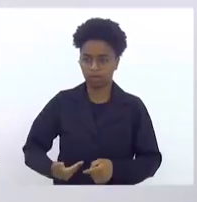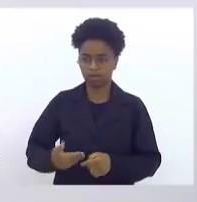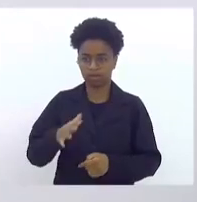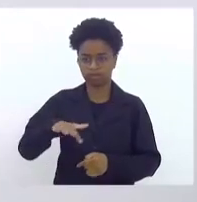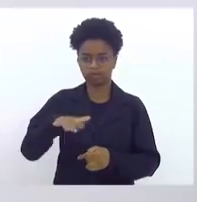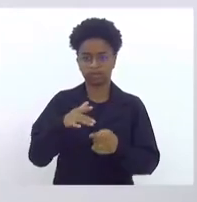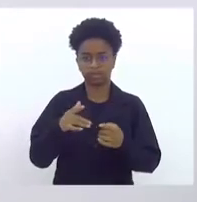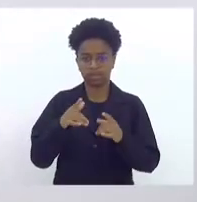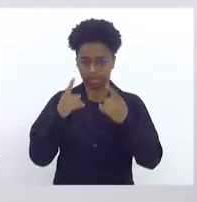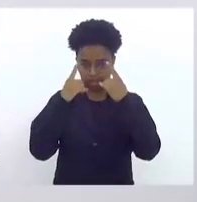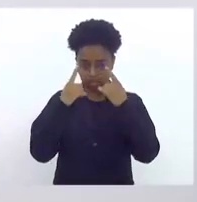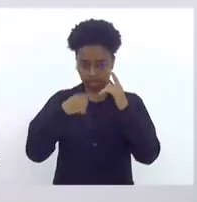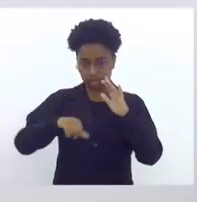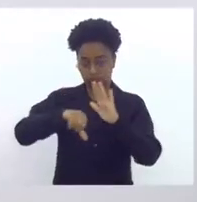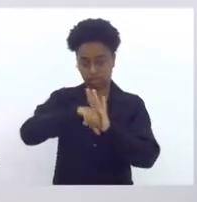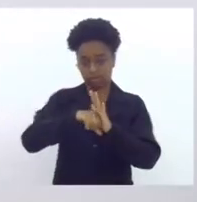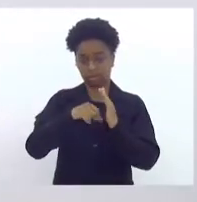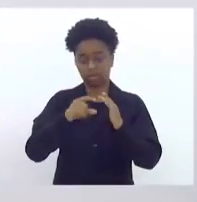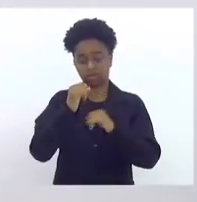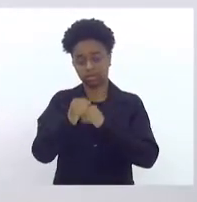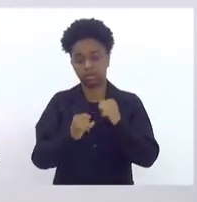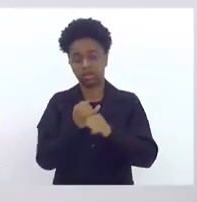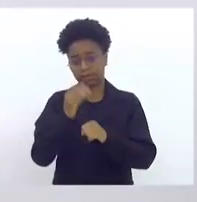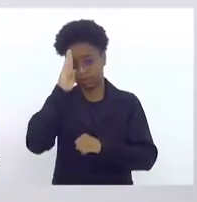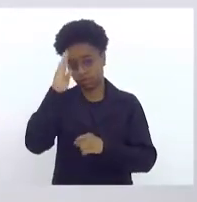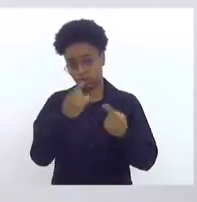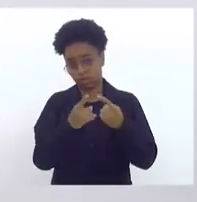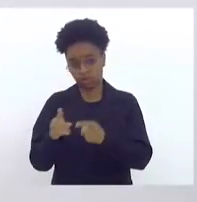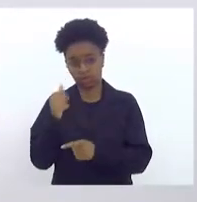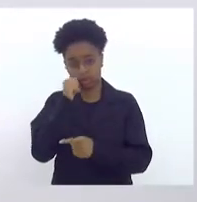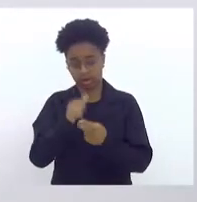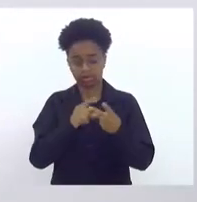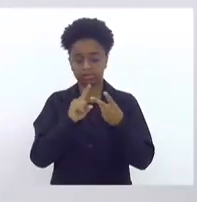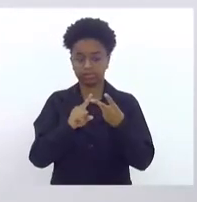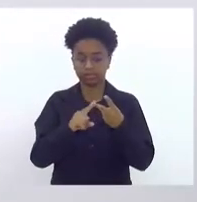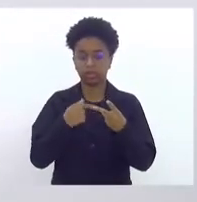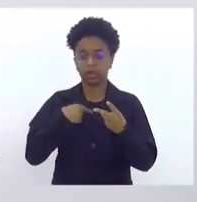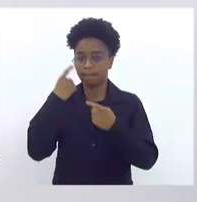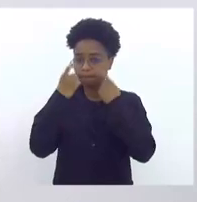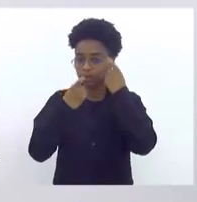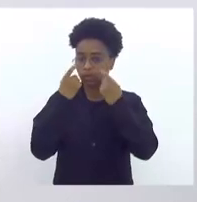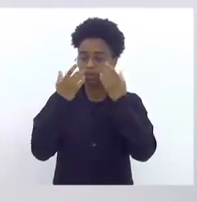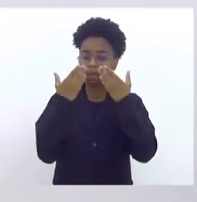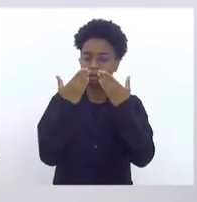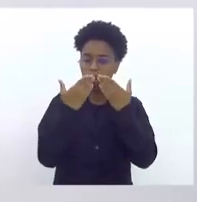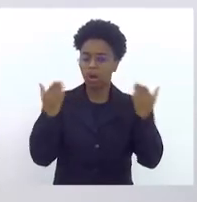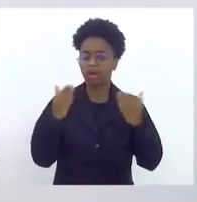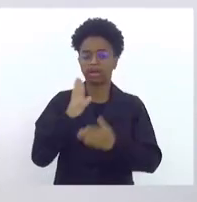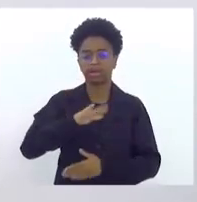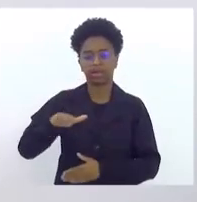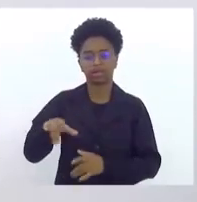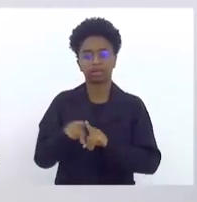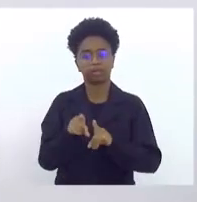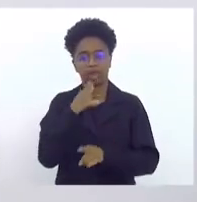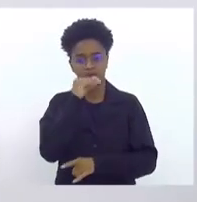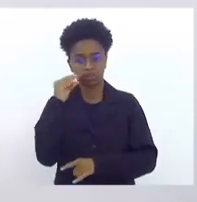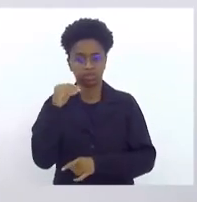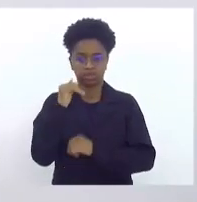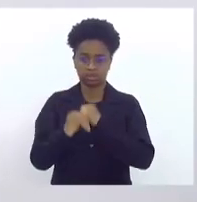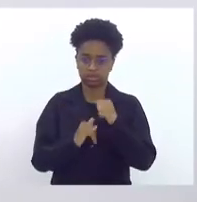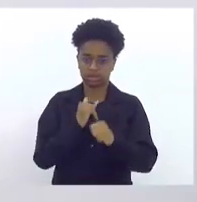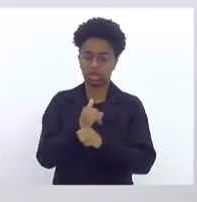contra as mulheres e a segunda eu me preocupo muito com a super exposição né de crianças e adolescentes na internet que eu já falei aqui